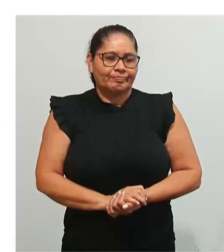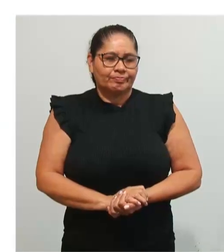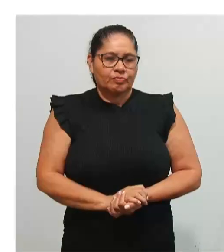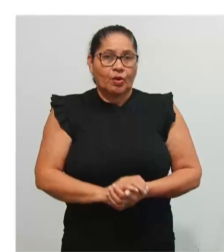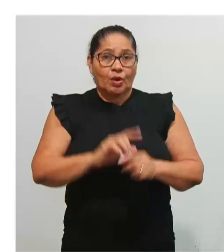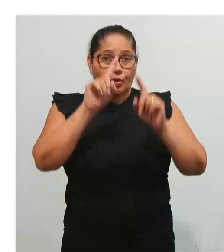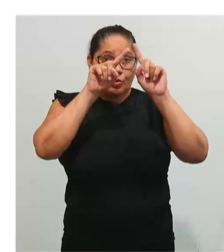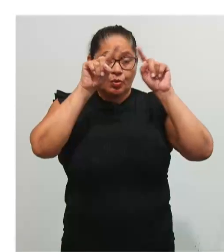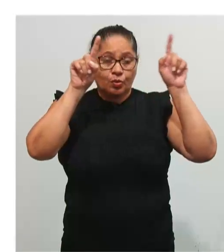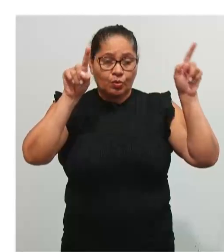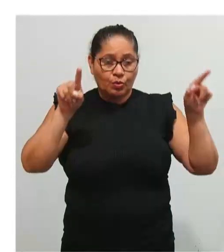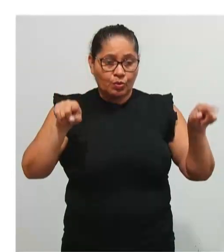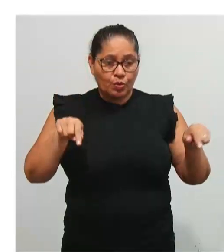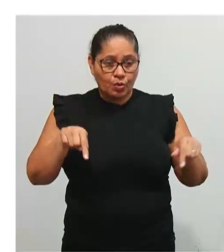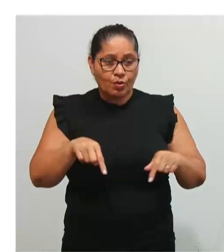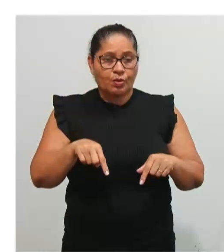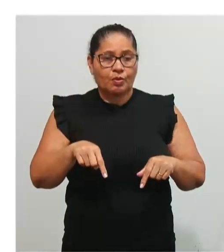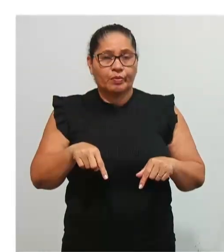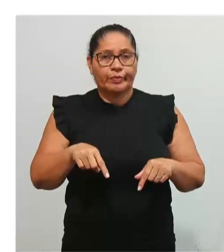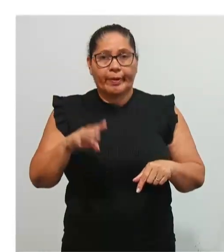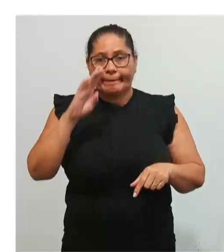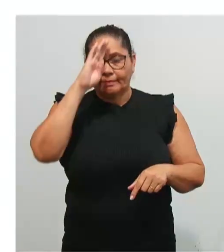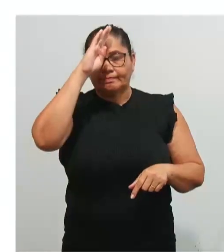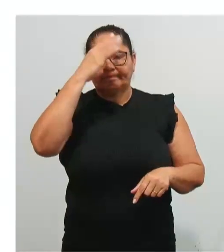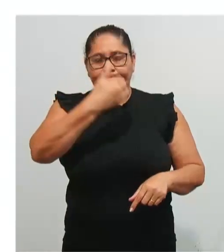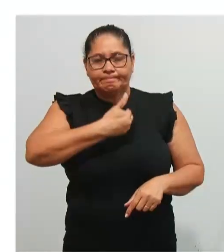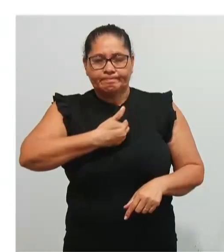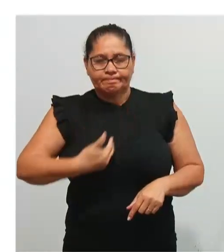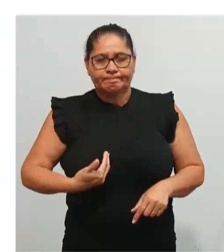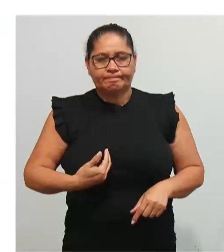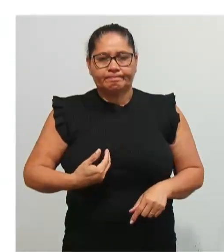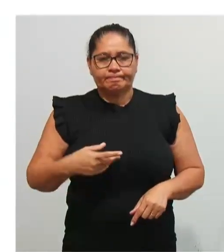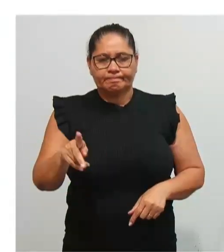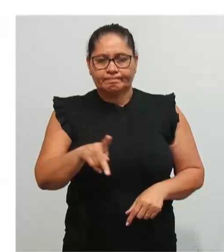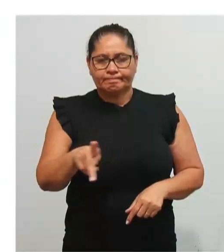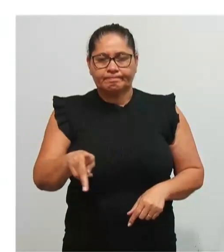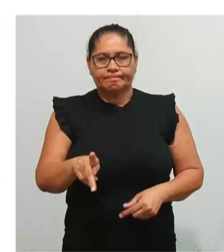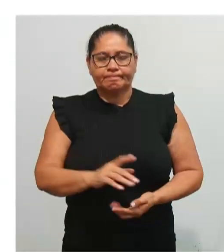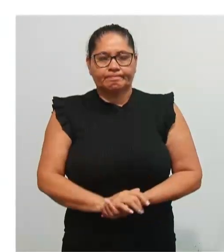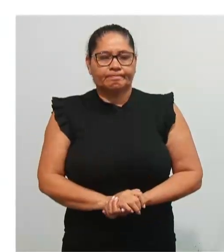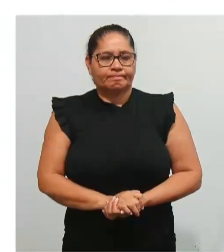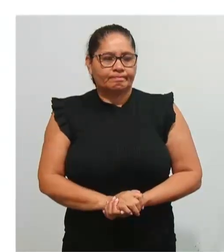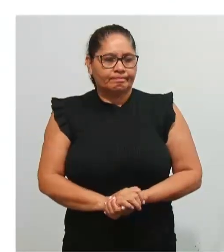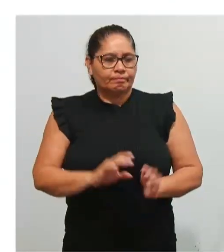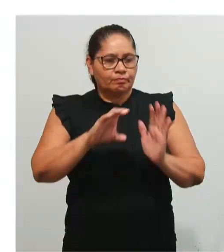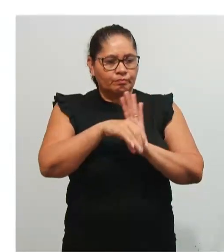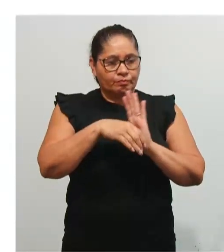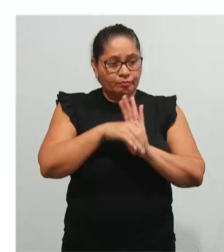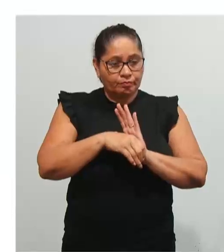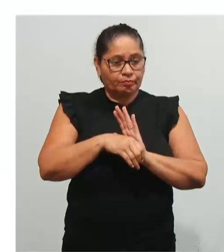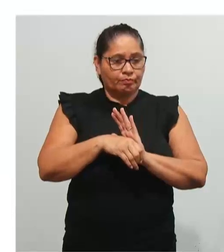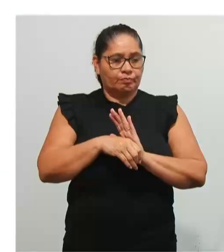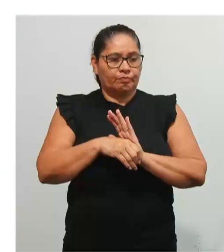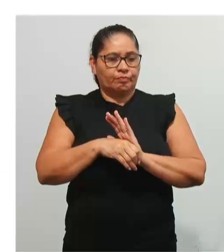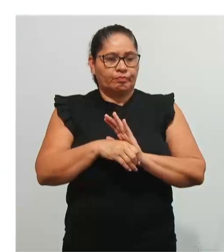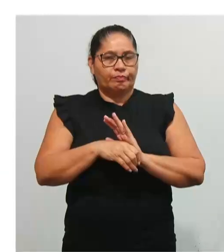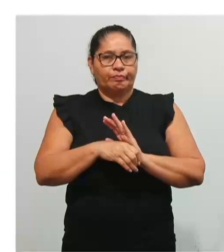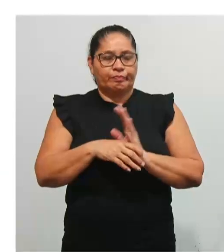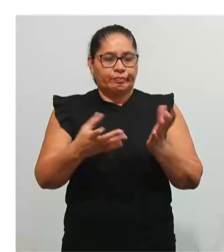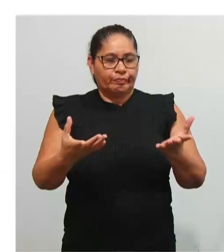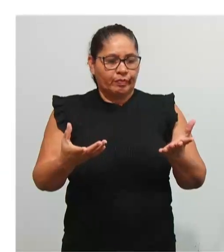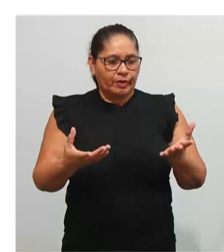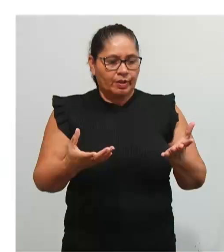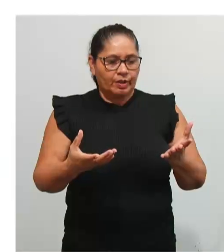apresento um quadro sinótico com os princípios de governança no setor público, um conceito para a transparência, para a integridade e